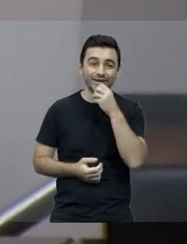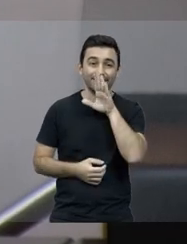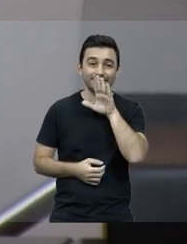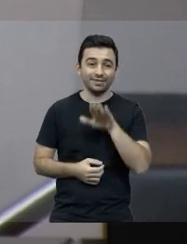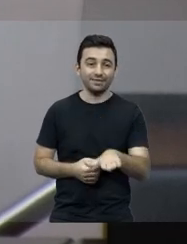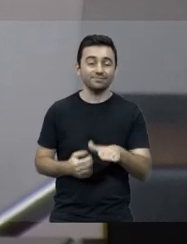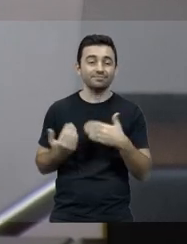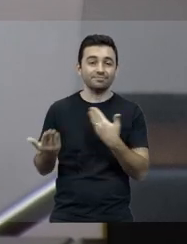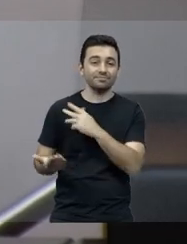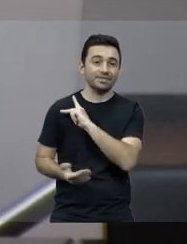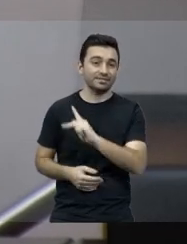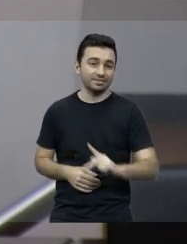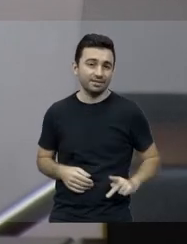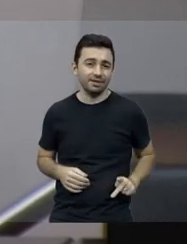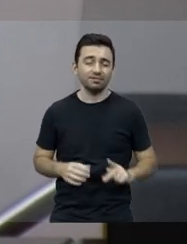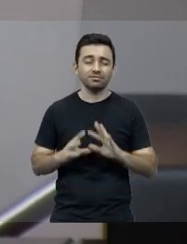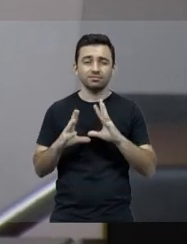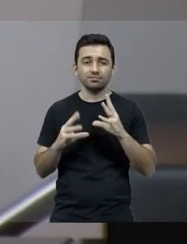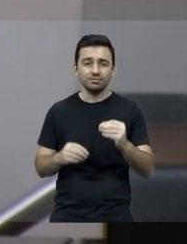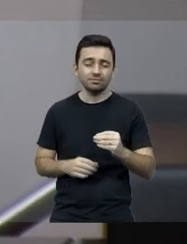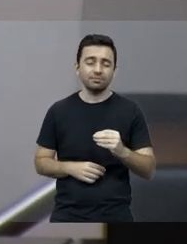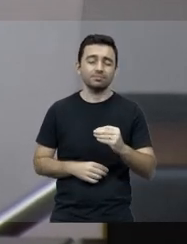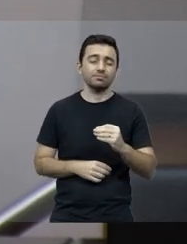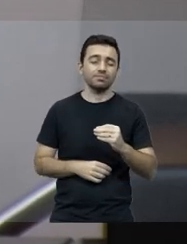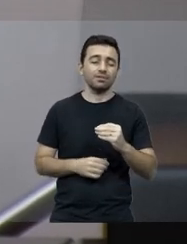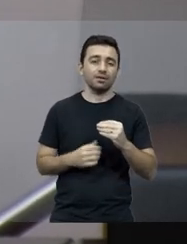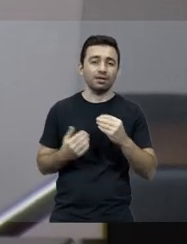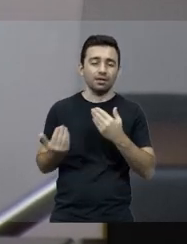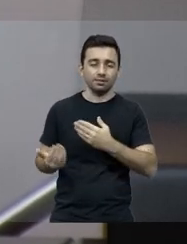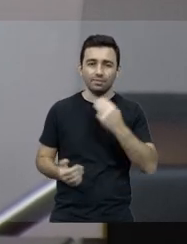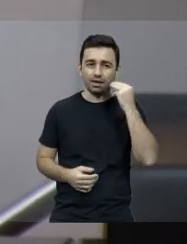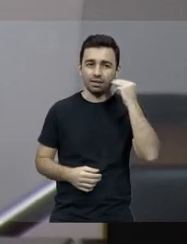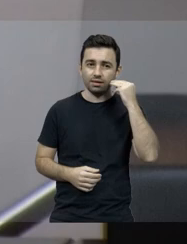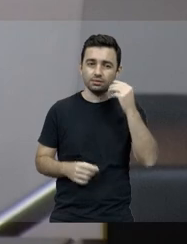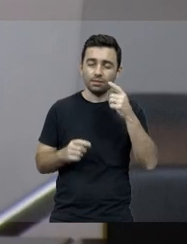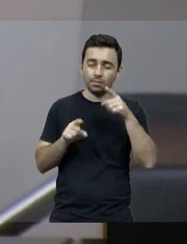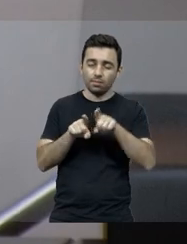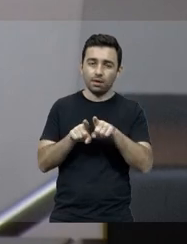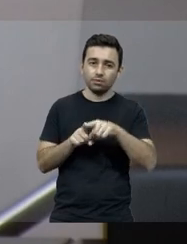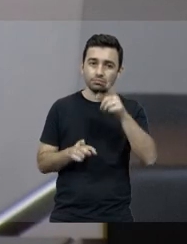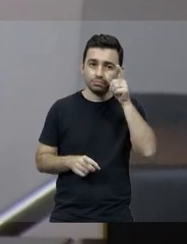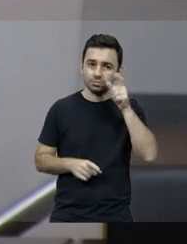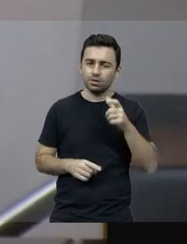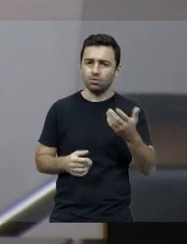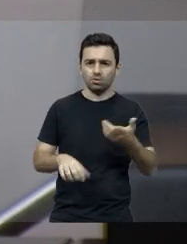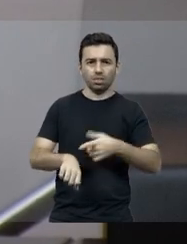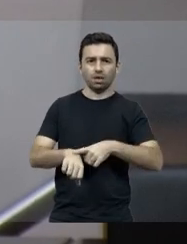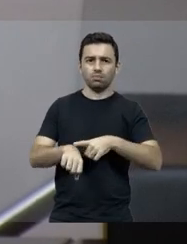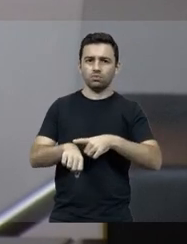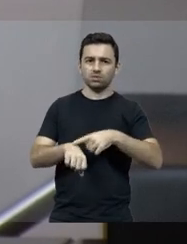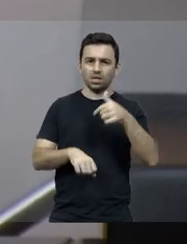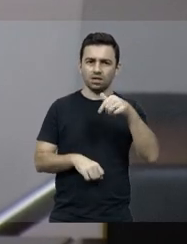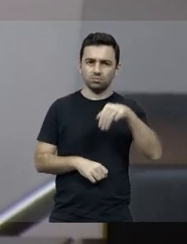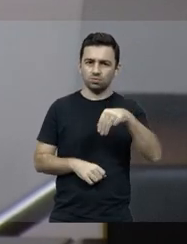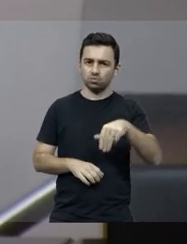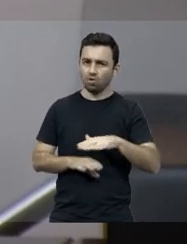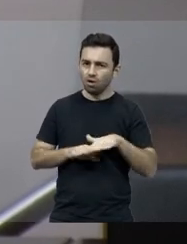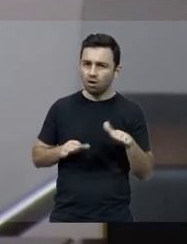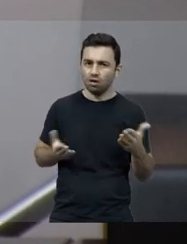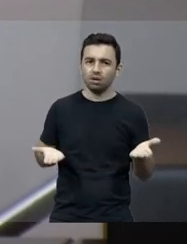senhoras deputadas, deputada Marlene, que nos acompanha. Eu quero aqui reclamar do tempo, né? 7 minutos só, senhor